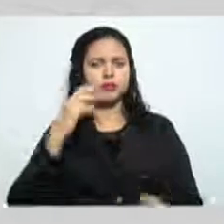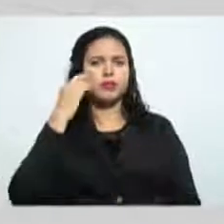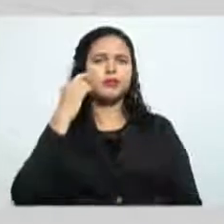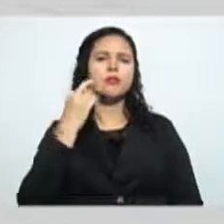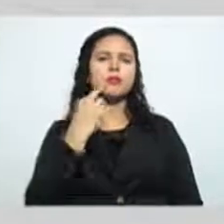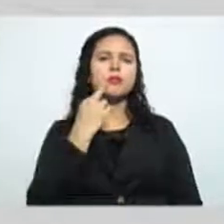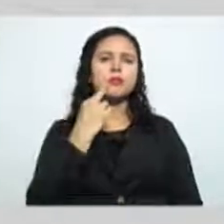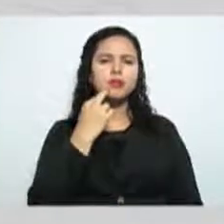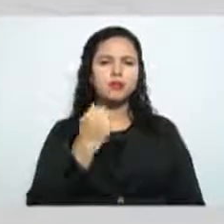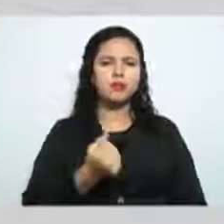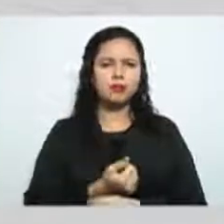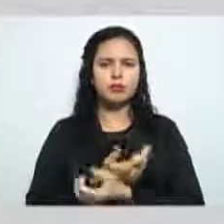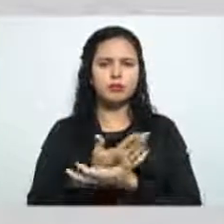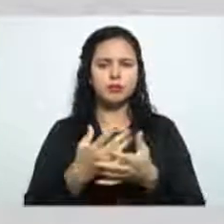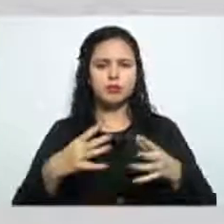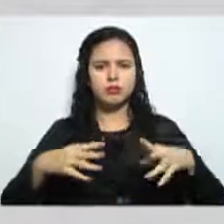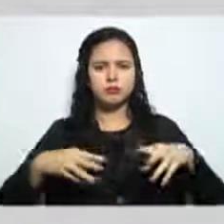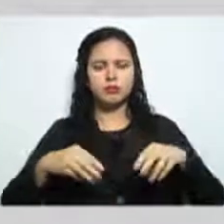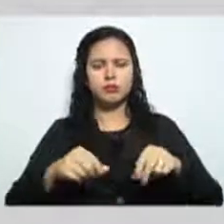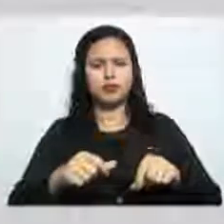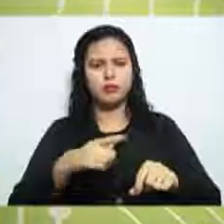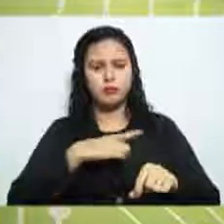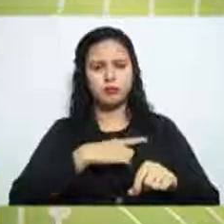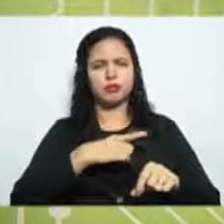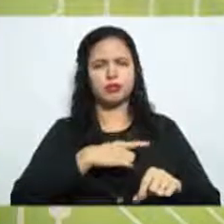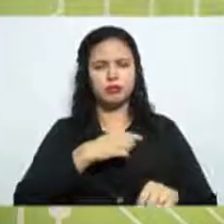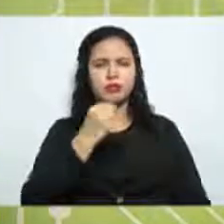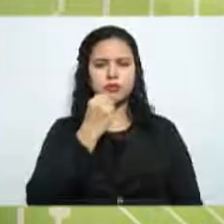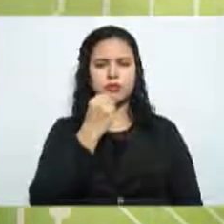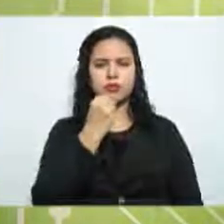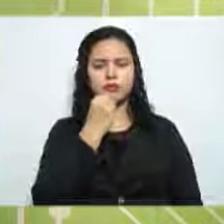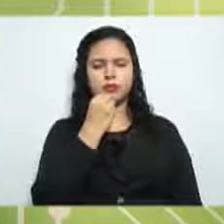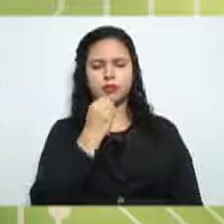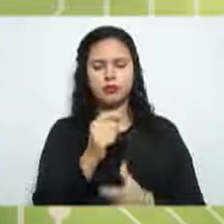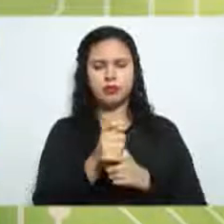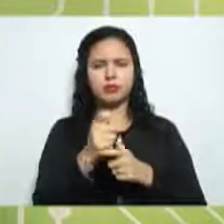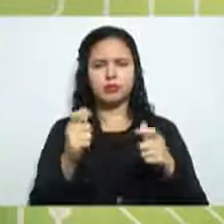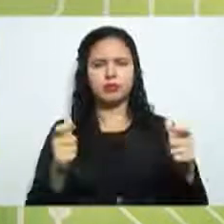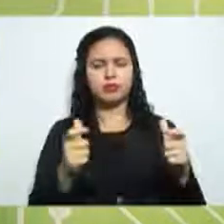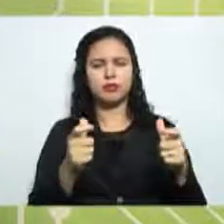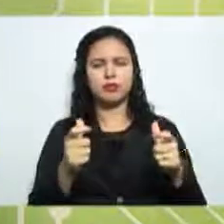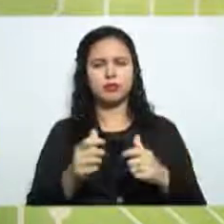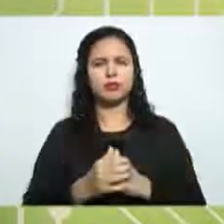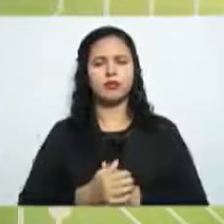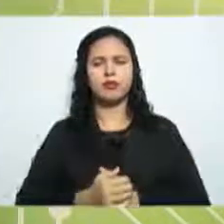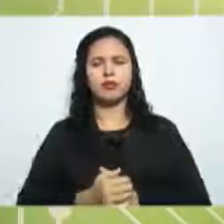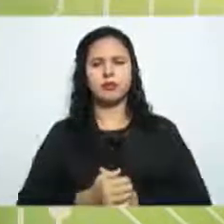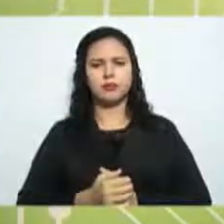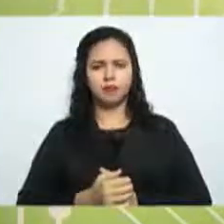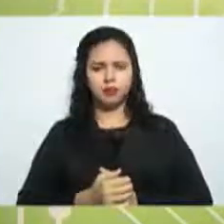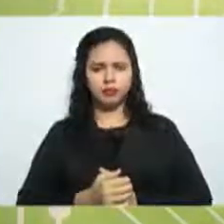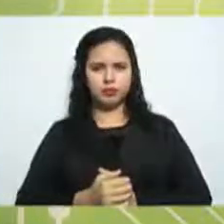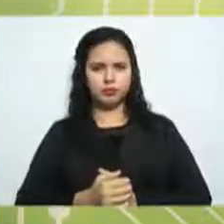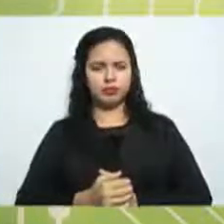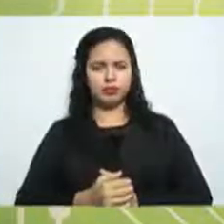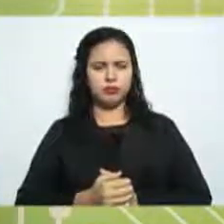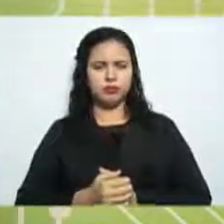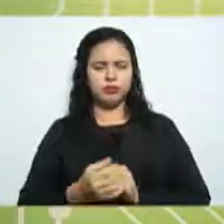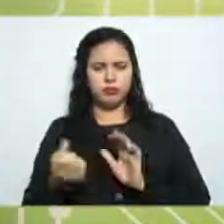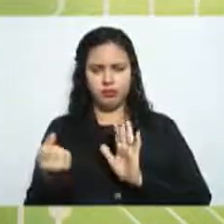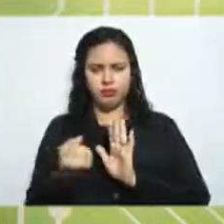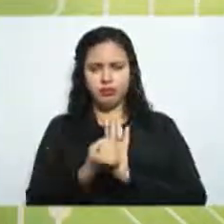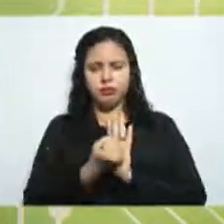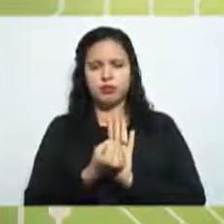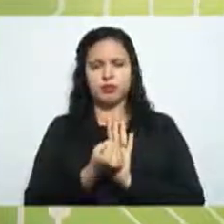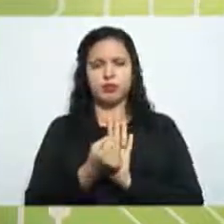pela distribuição de terras. E existe uma vantagem muito grande em se ter uma terra que está regulamentada. Uma